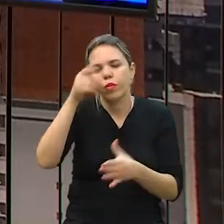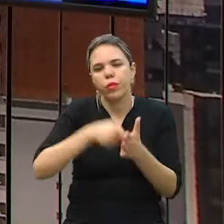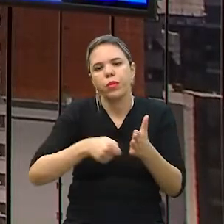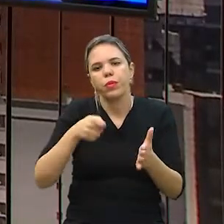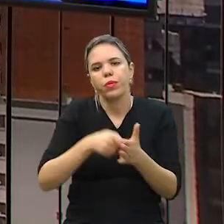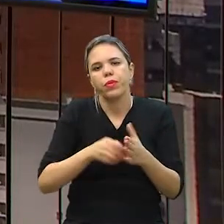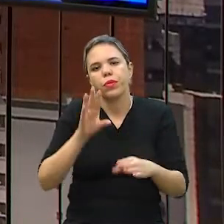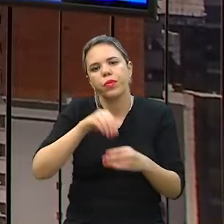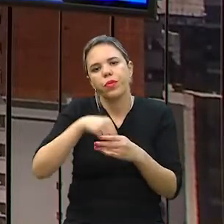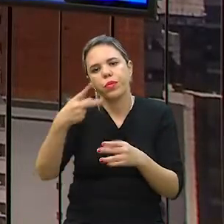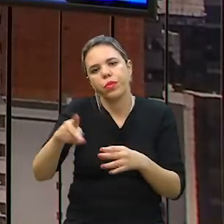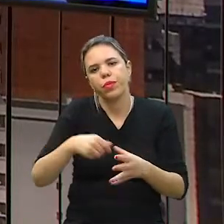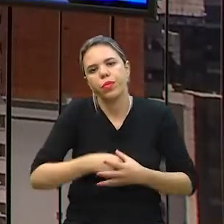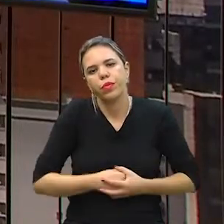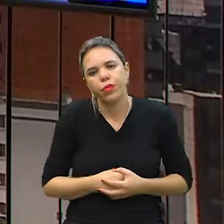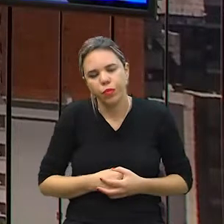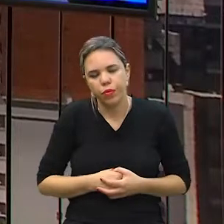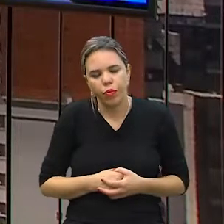luta dentro dele.